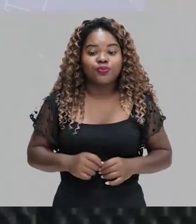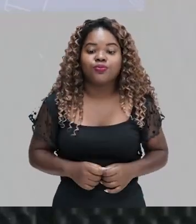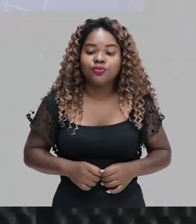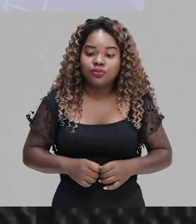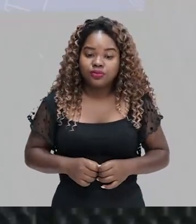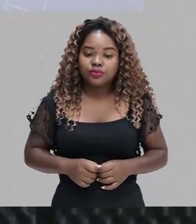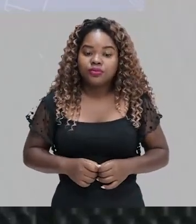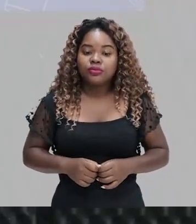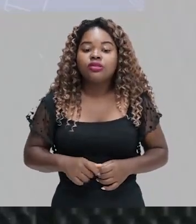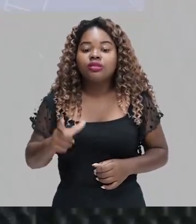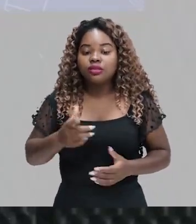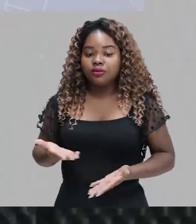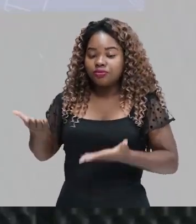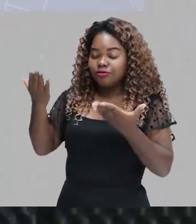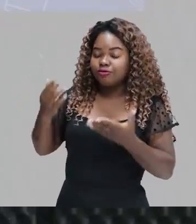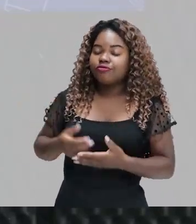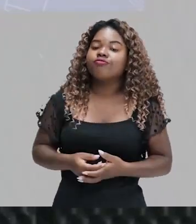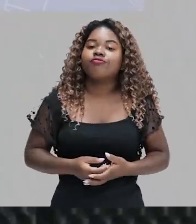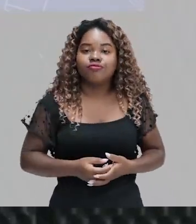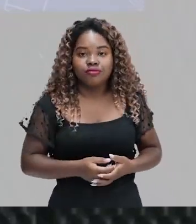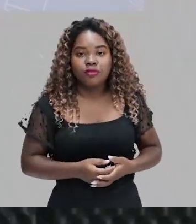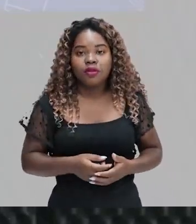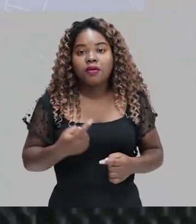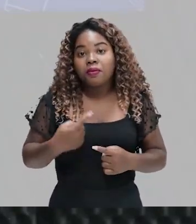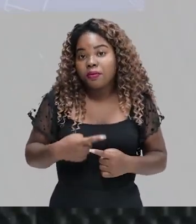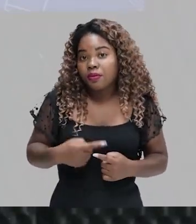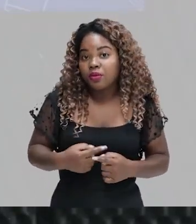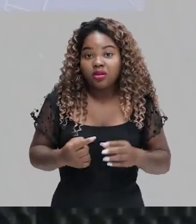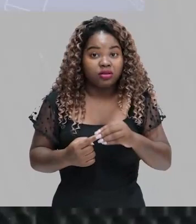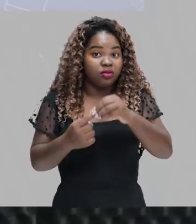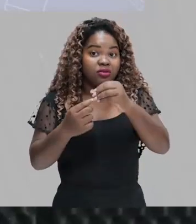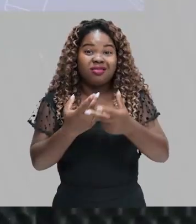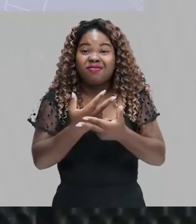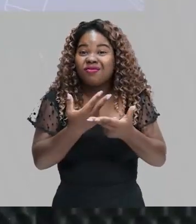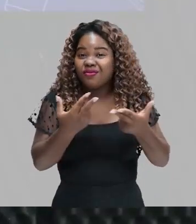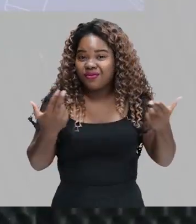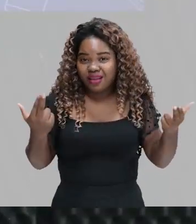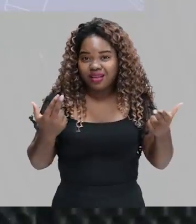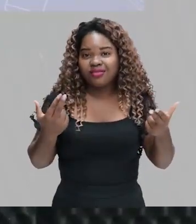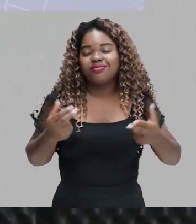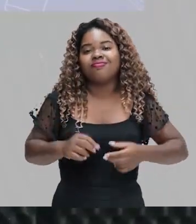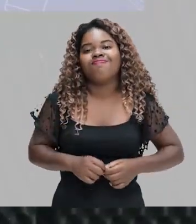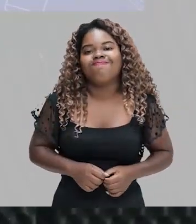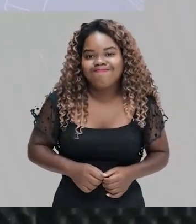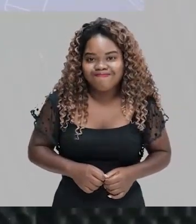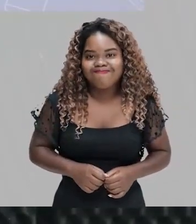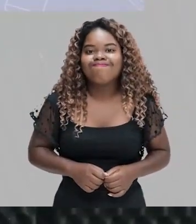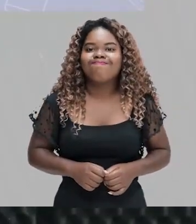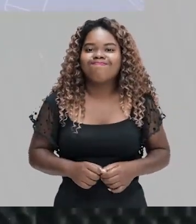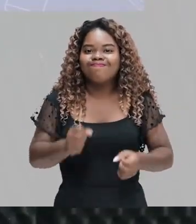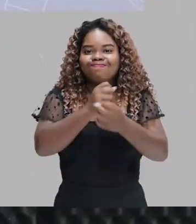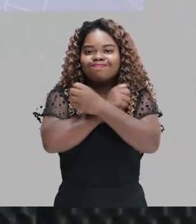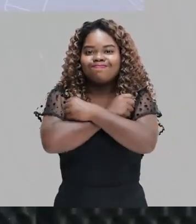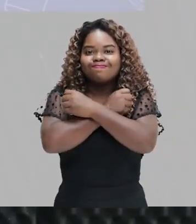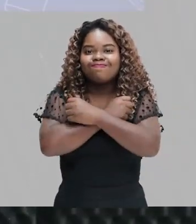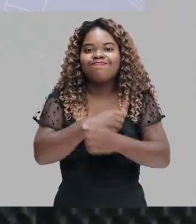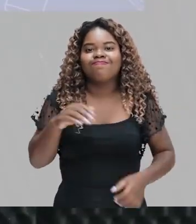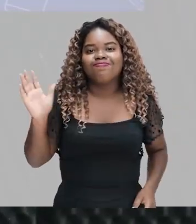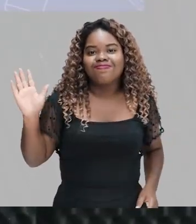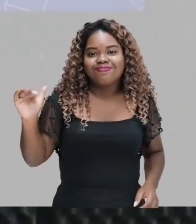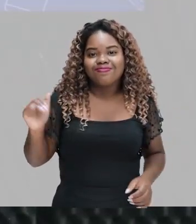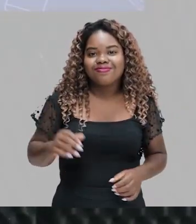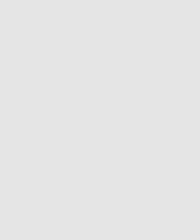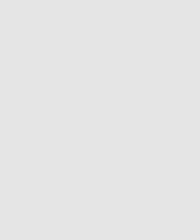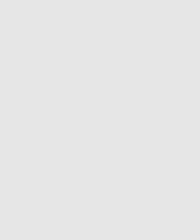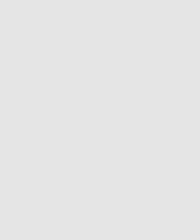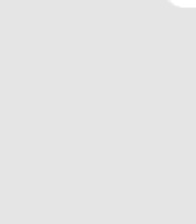deixar vocês com a obra de Leonardo, de Rafael, porque não é a única, está cheio disso na obra, no Renascimento. Um abraço, fui.